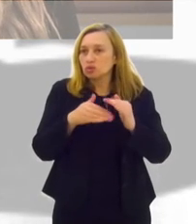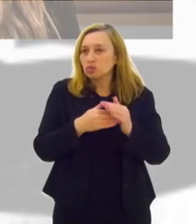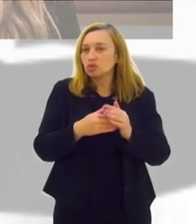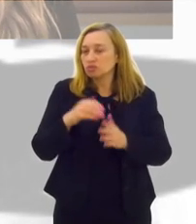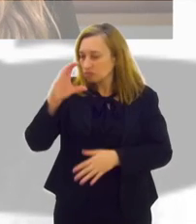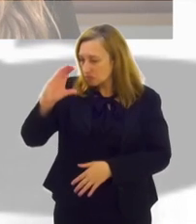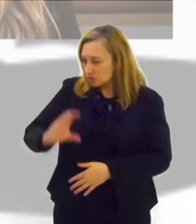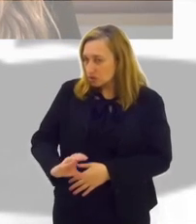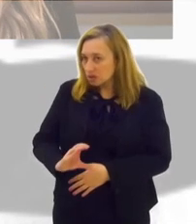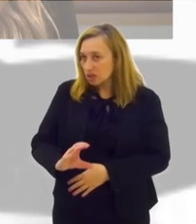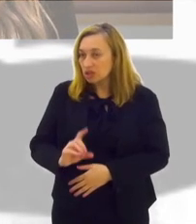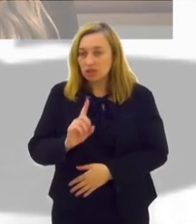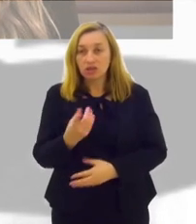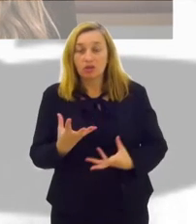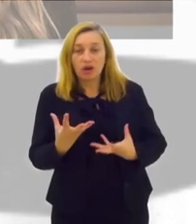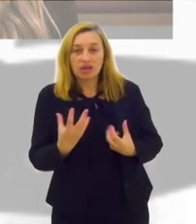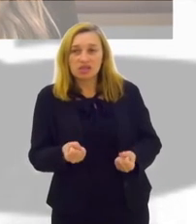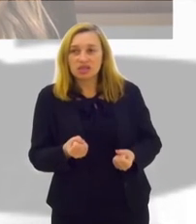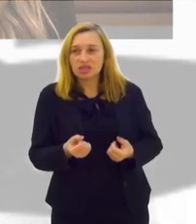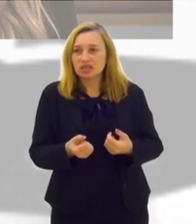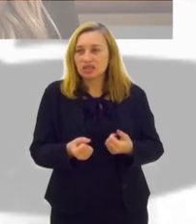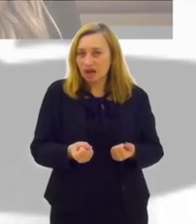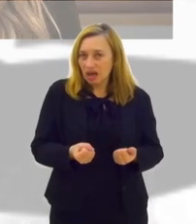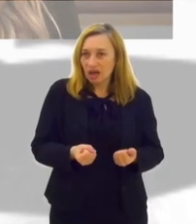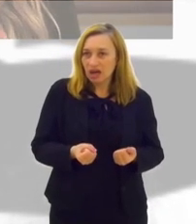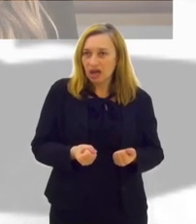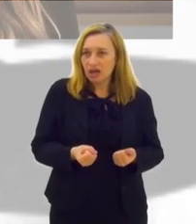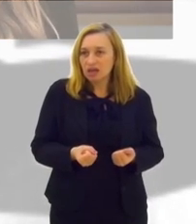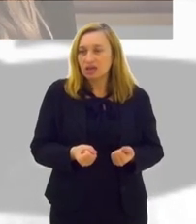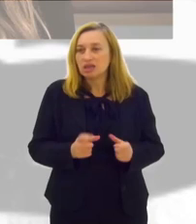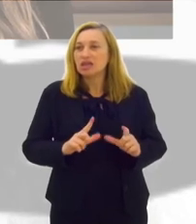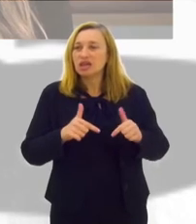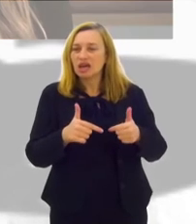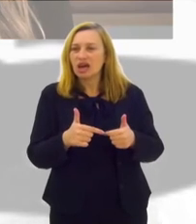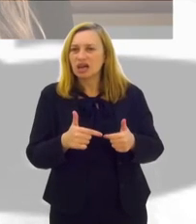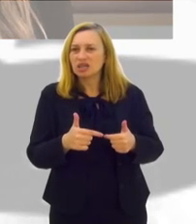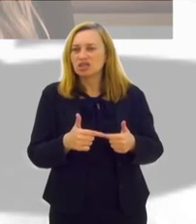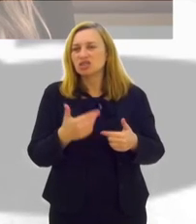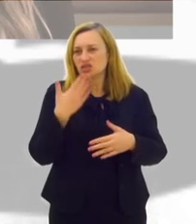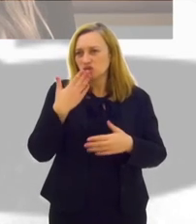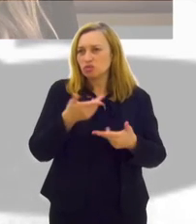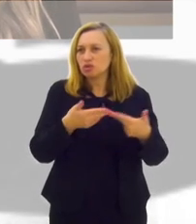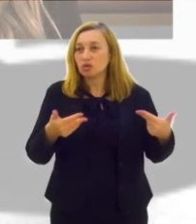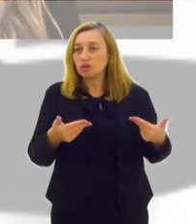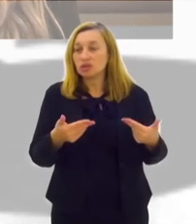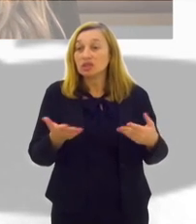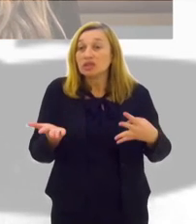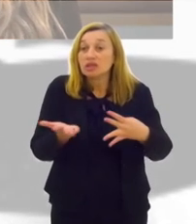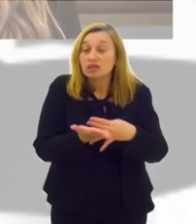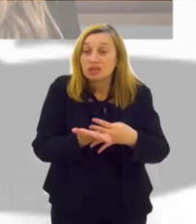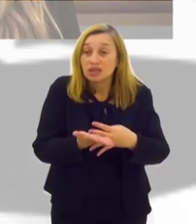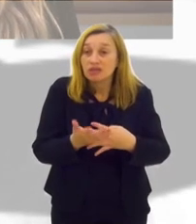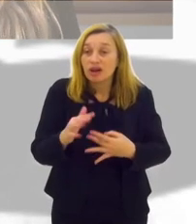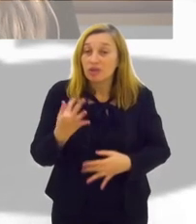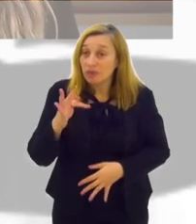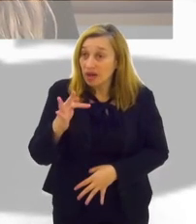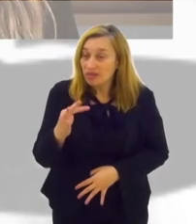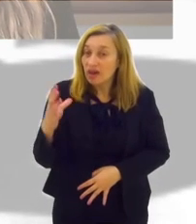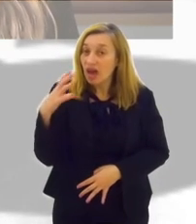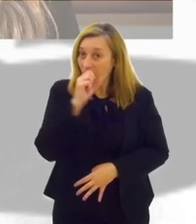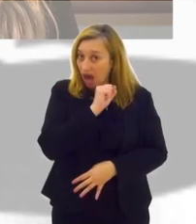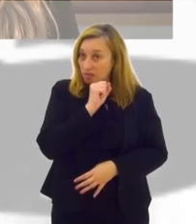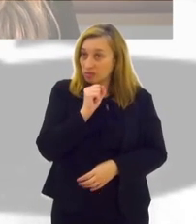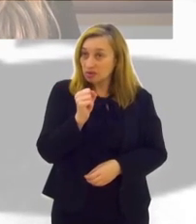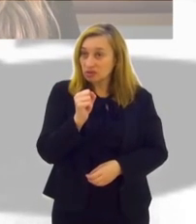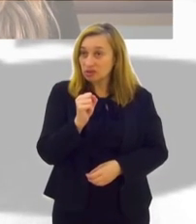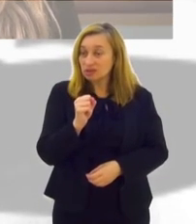toda em relação ao cidadão e não tolher, simplesmente não permitir que haja excessos. Excelência, eu vou ter que fazer um breve